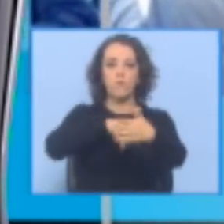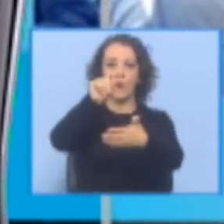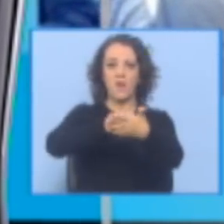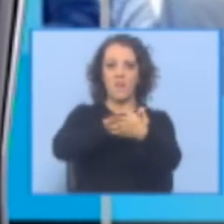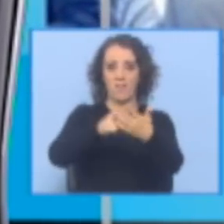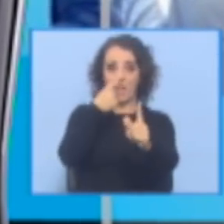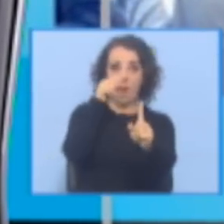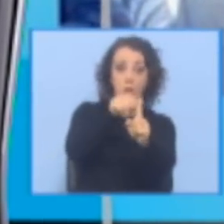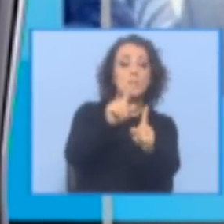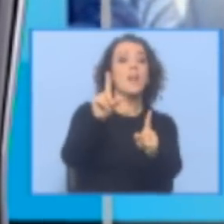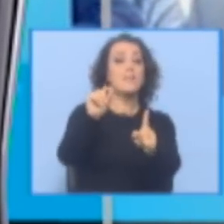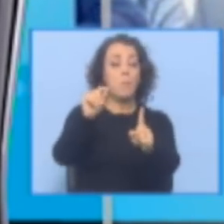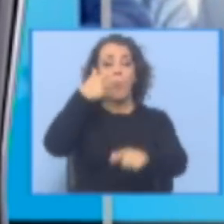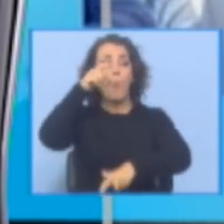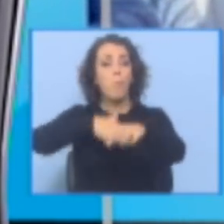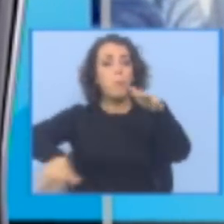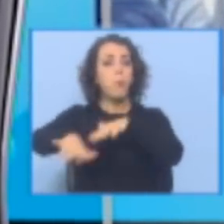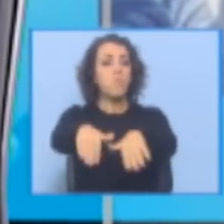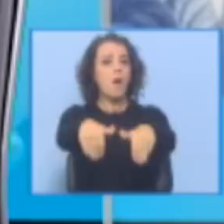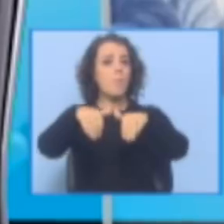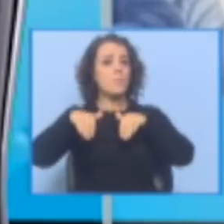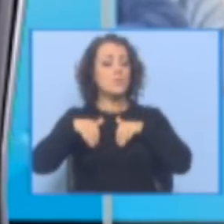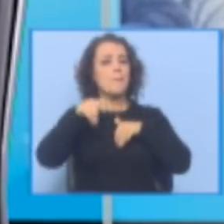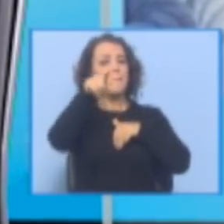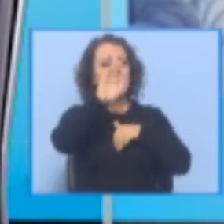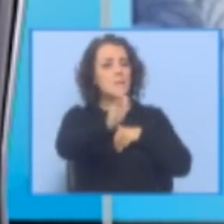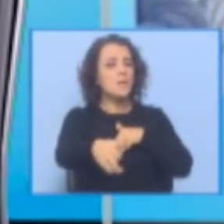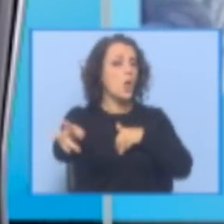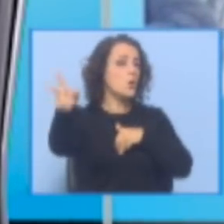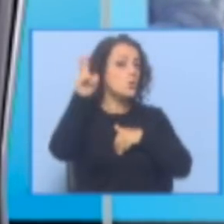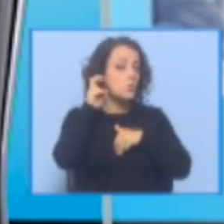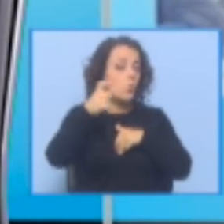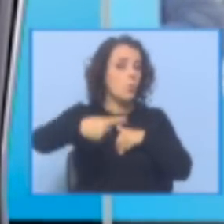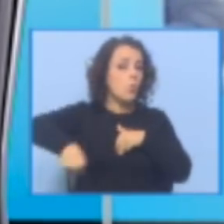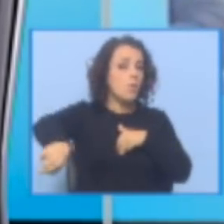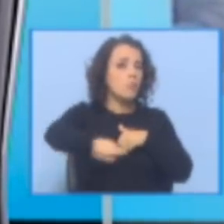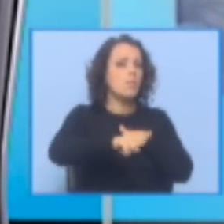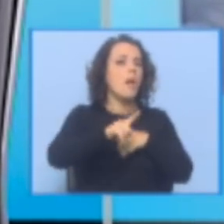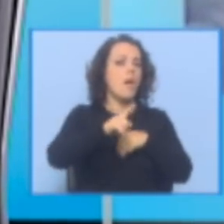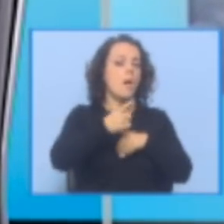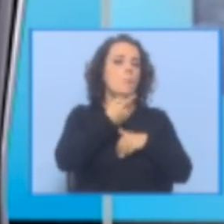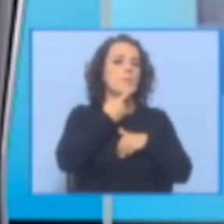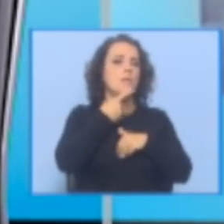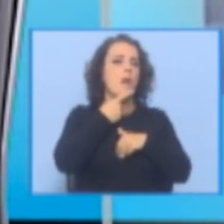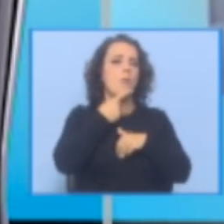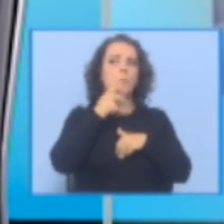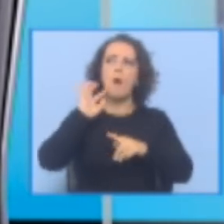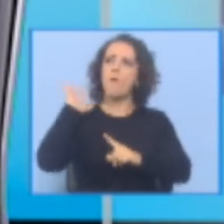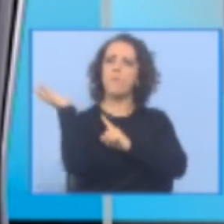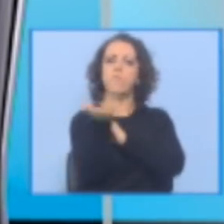também. É preciso que os escutem para poderem perceber o que se está a passar à sua volta. E